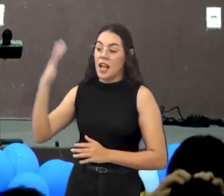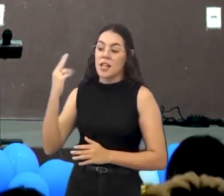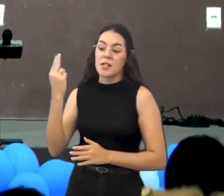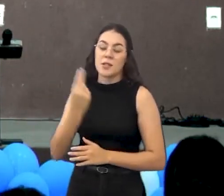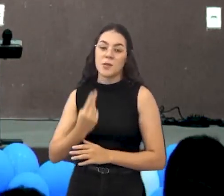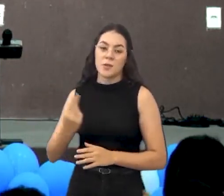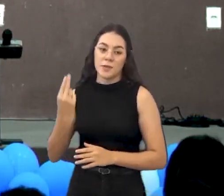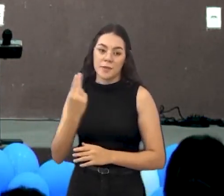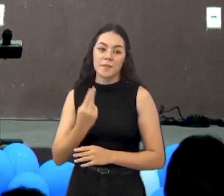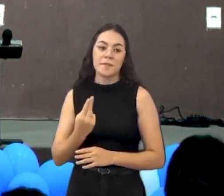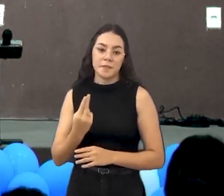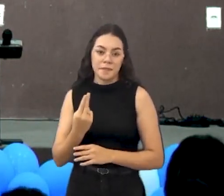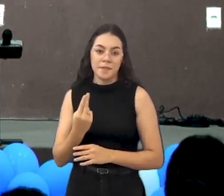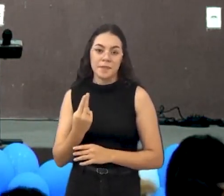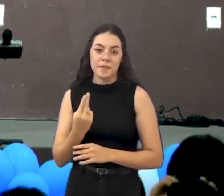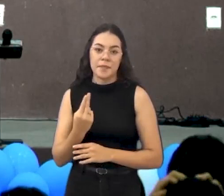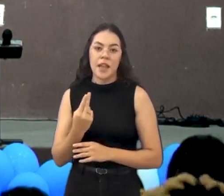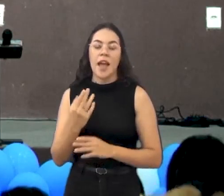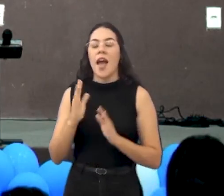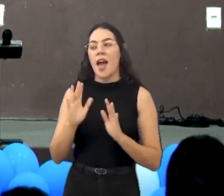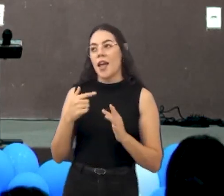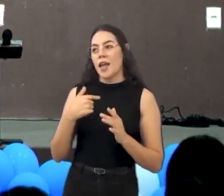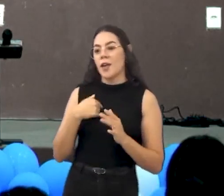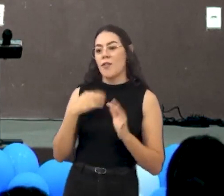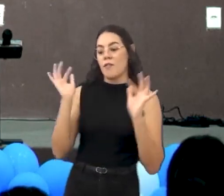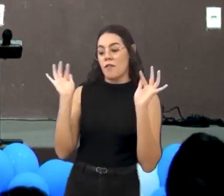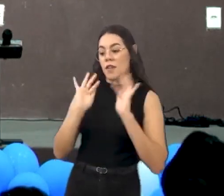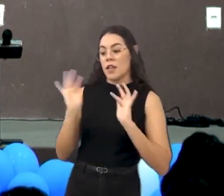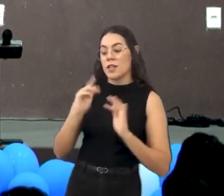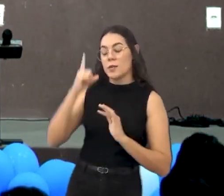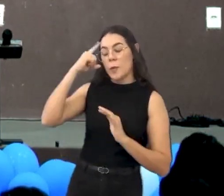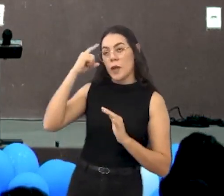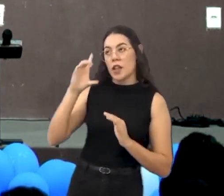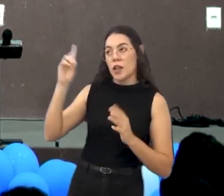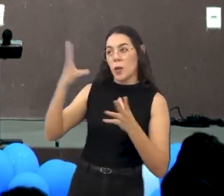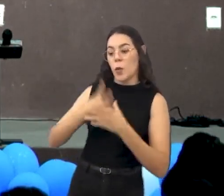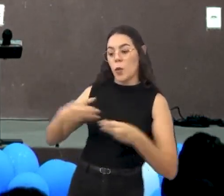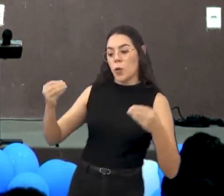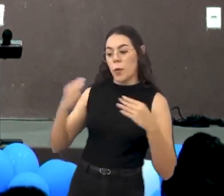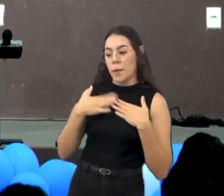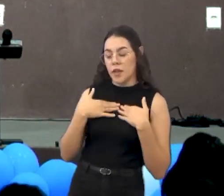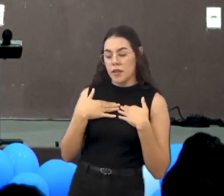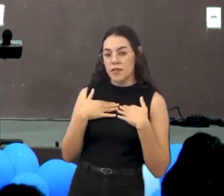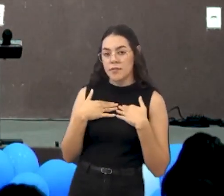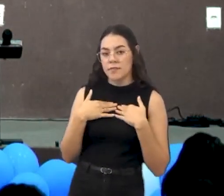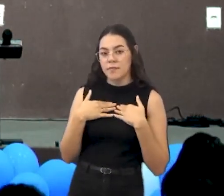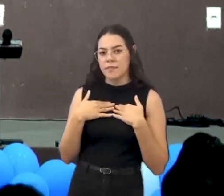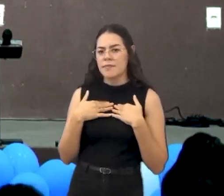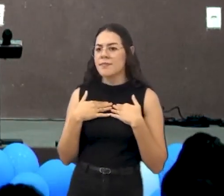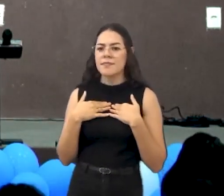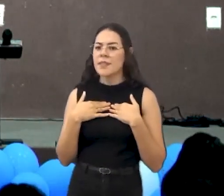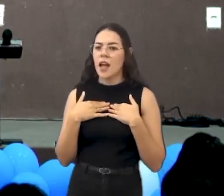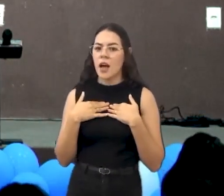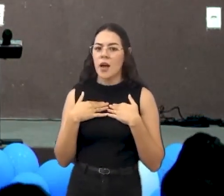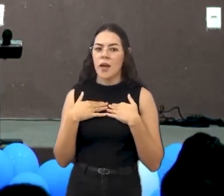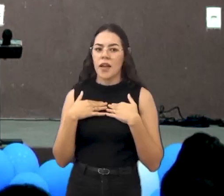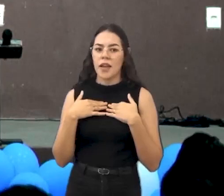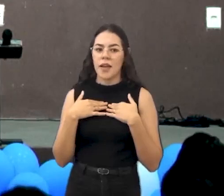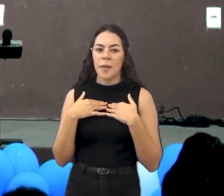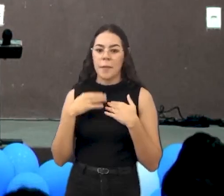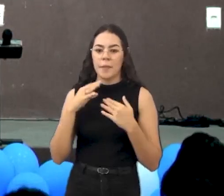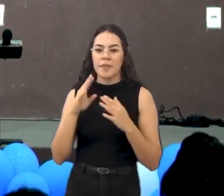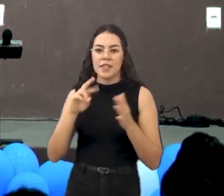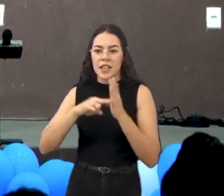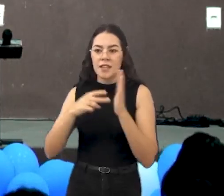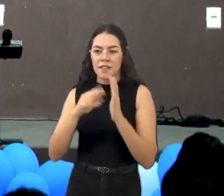Deus. Eu sou bem-aventurado porque eu fui curado. Deus me curou. Isso não é manifestação de